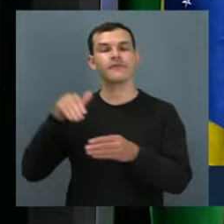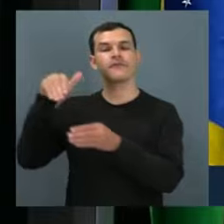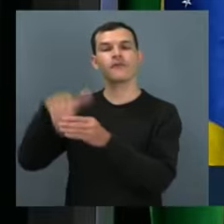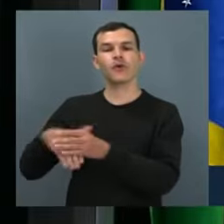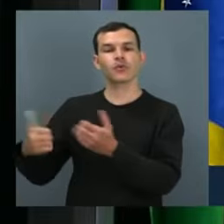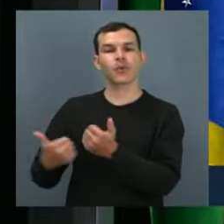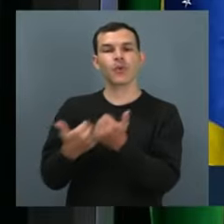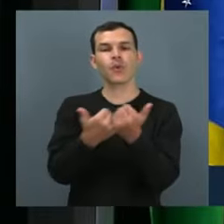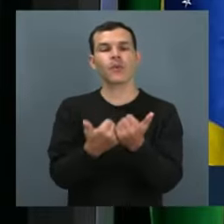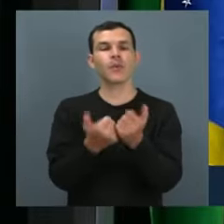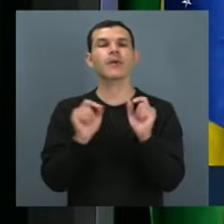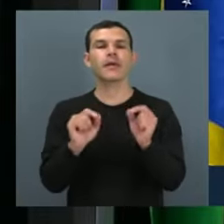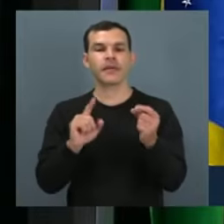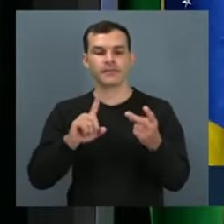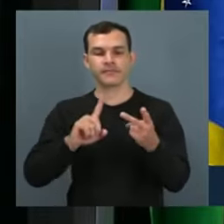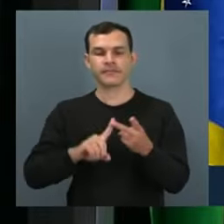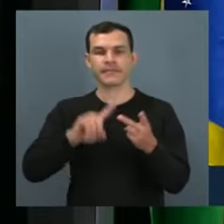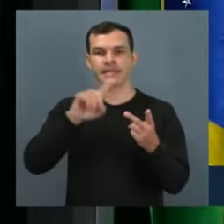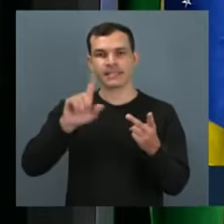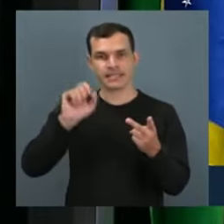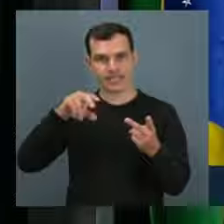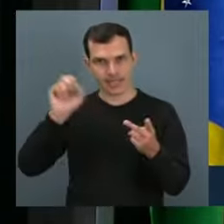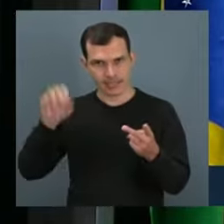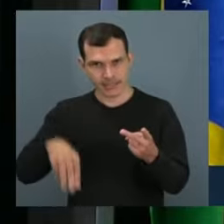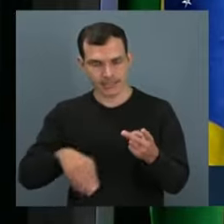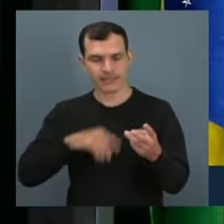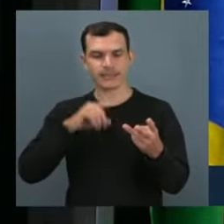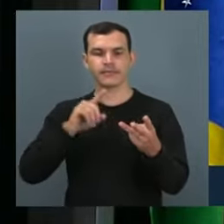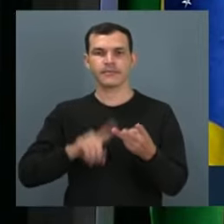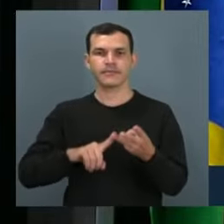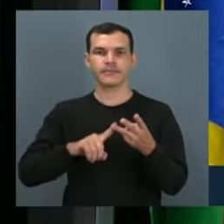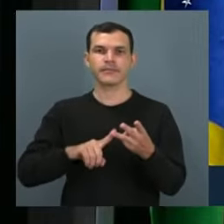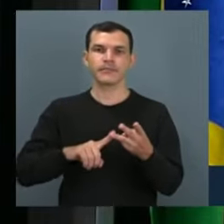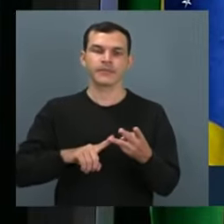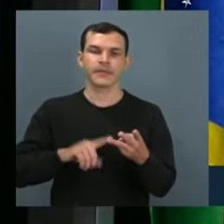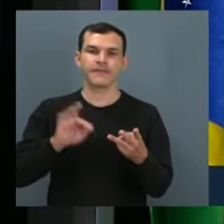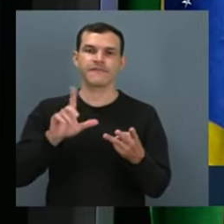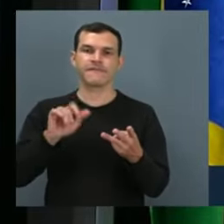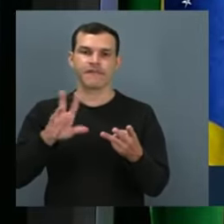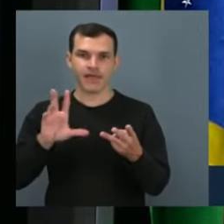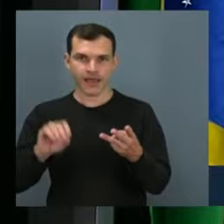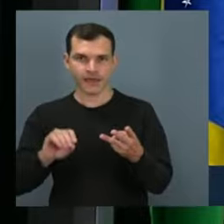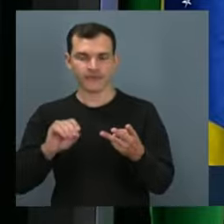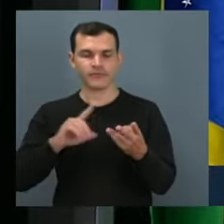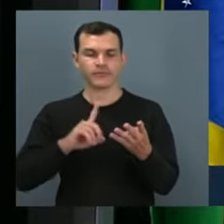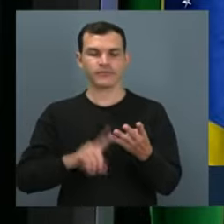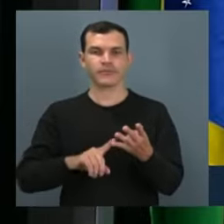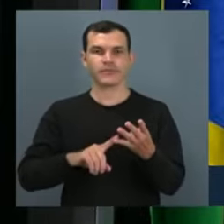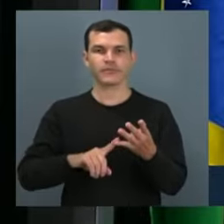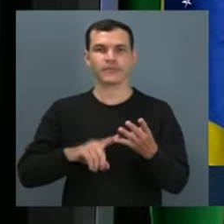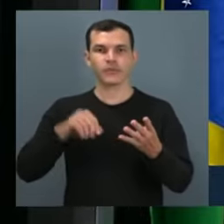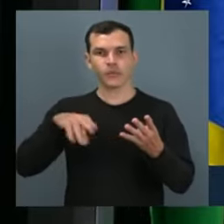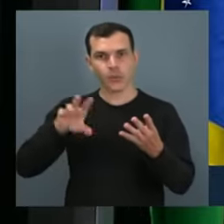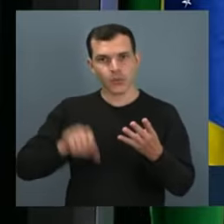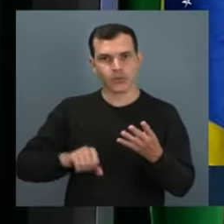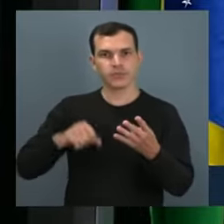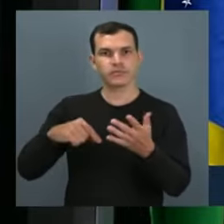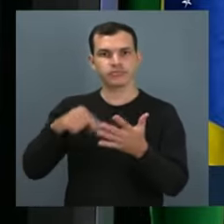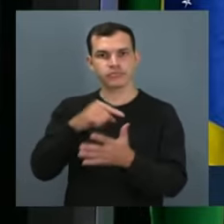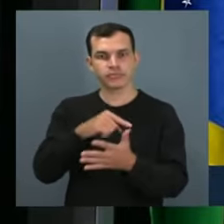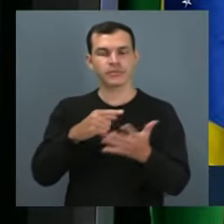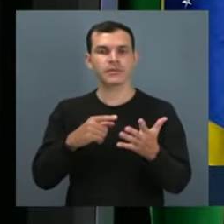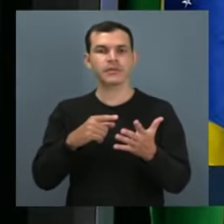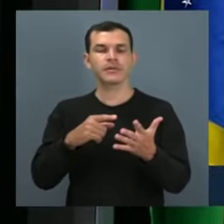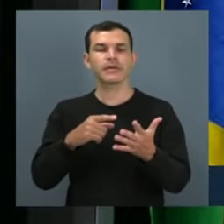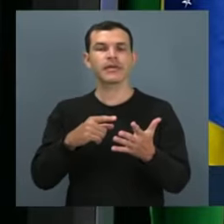Flávio Dino, Nunes Marques, André Mendonça e Alexandre de Moraes, formando maioria. Mas Barroso conseguiu parte de